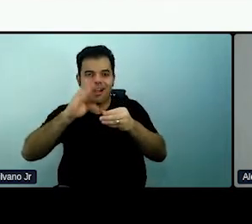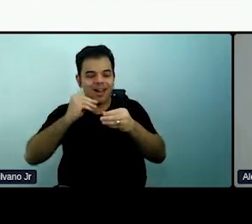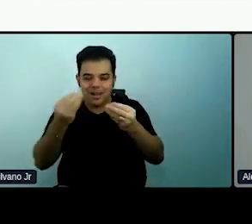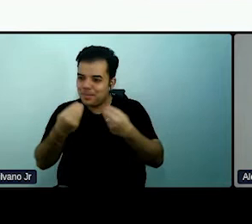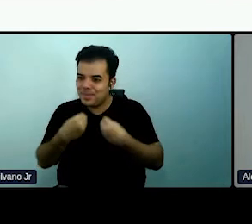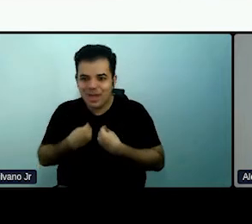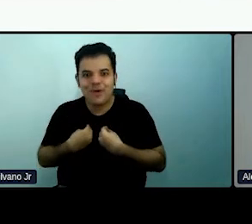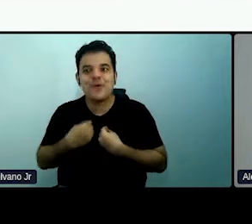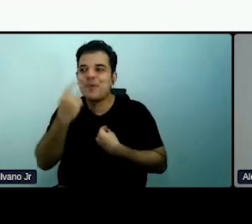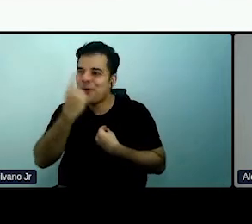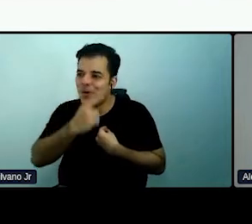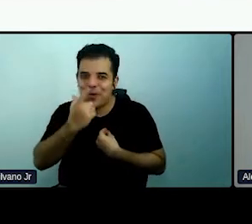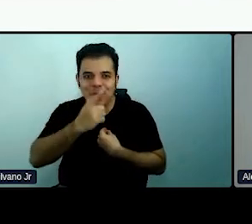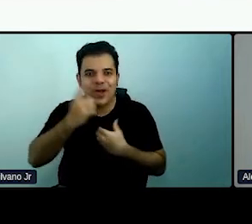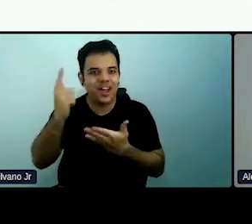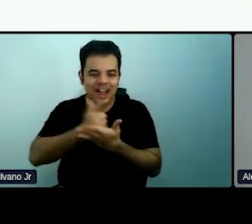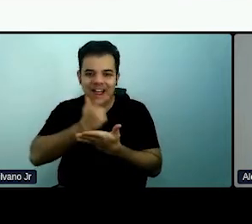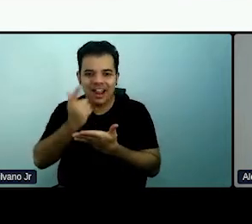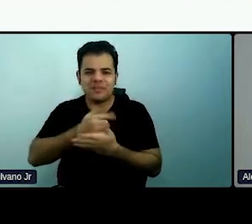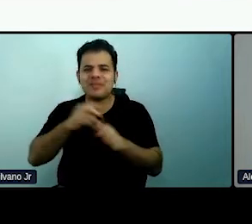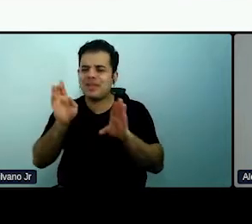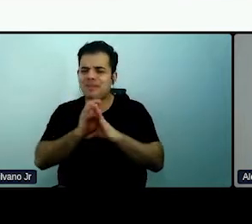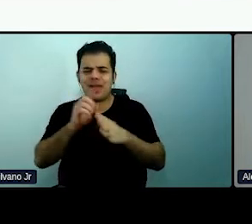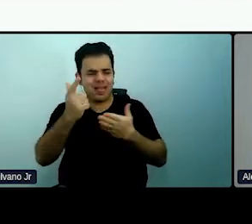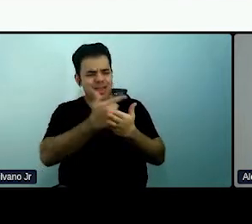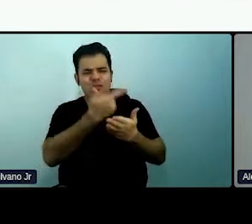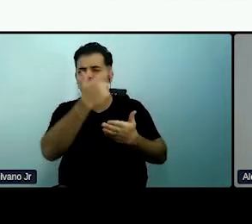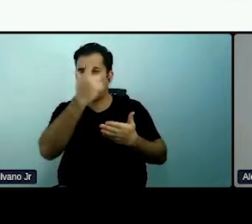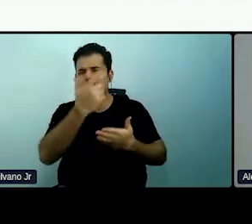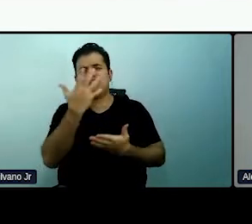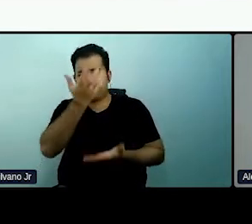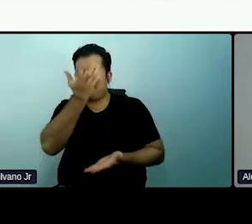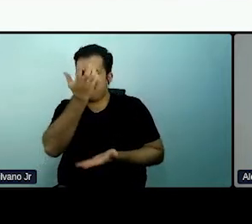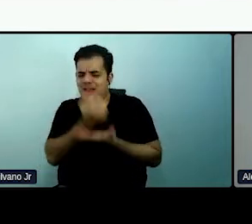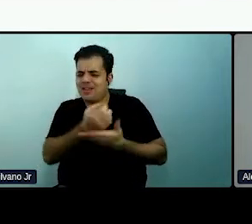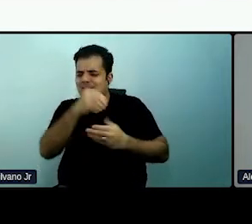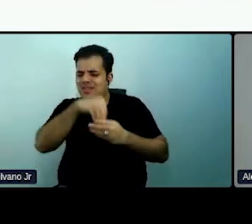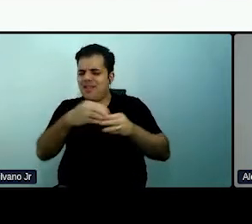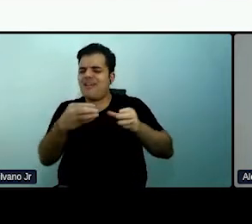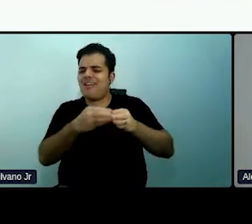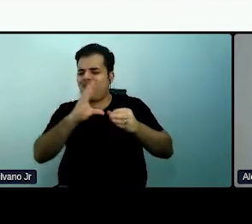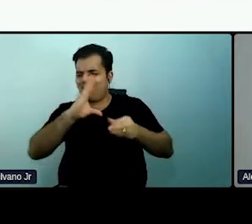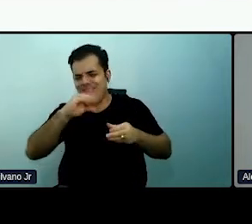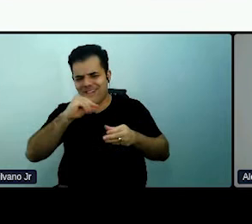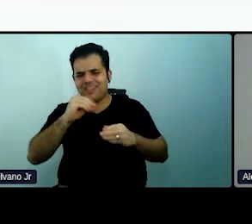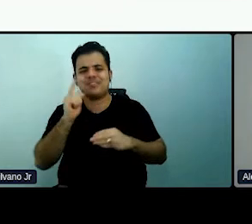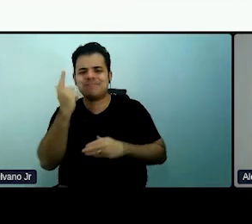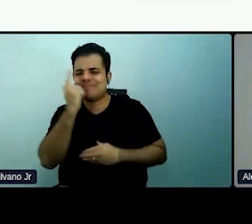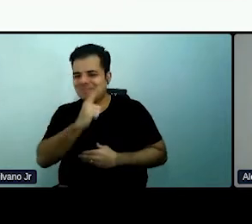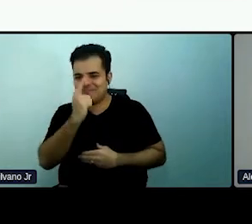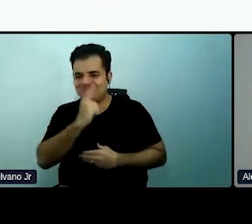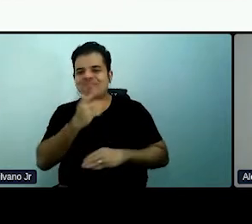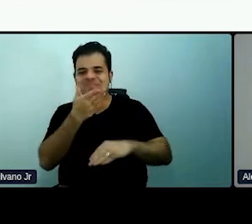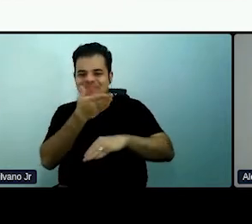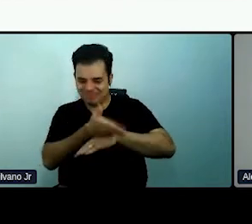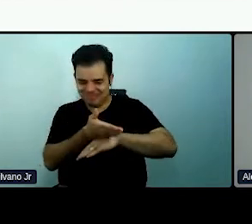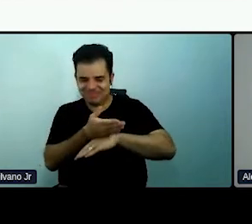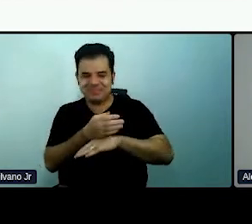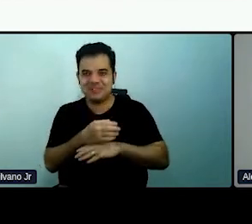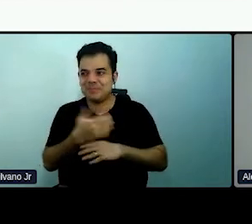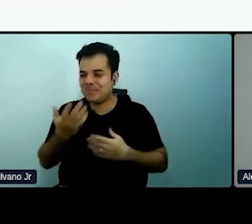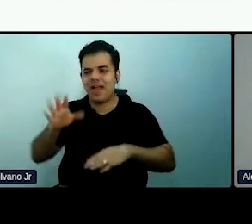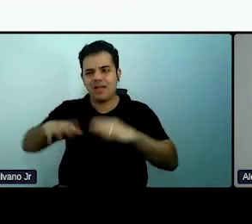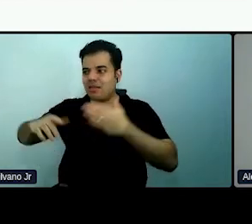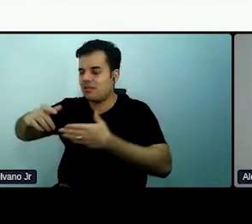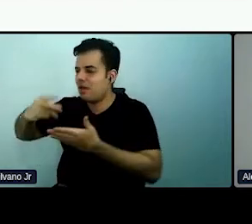ter acesso ao livro e a outros livros que eu já baixei na Alexa e já pude ter acesso. Então, foi uma gafe